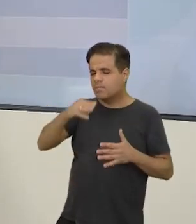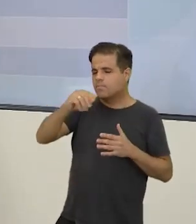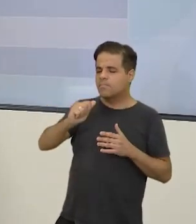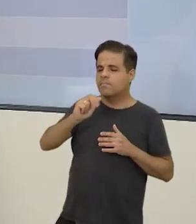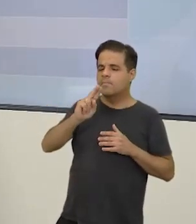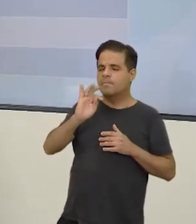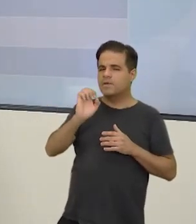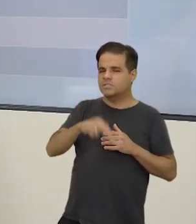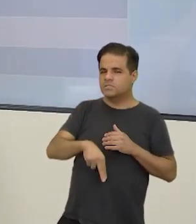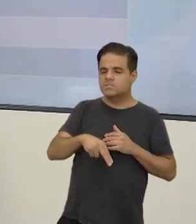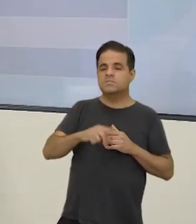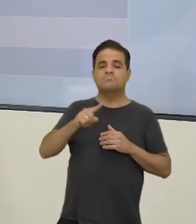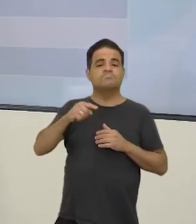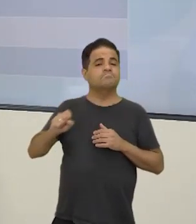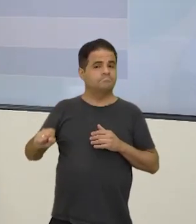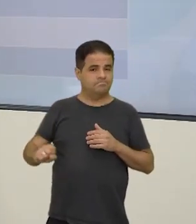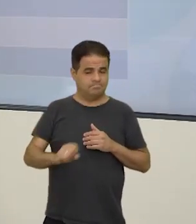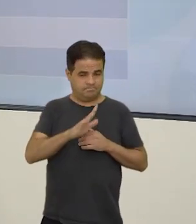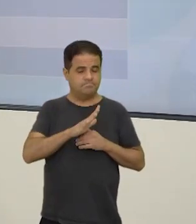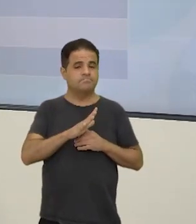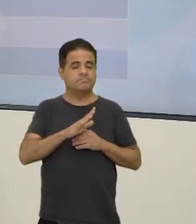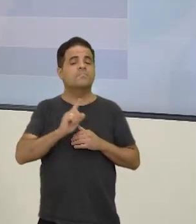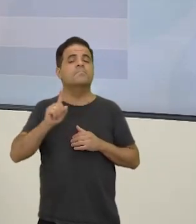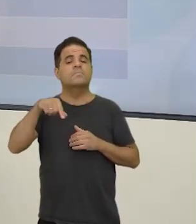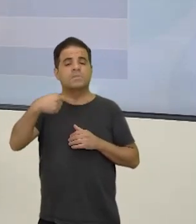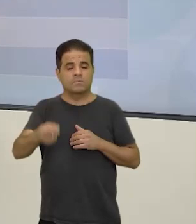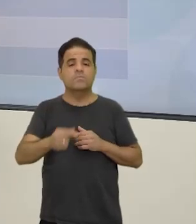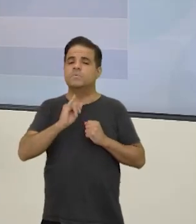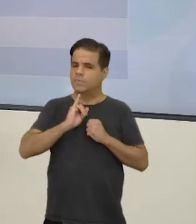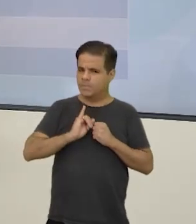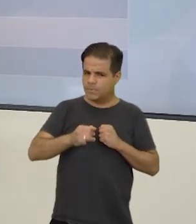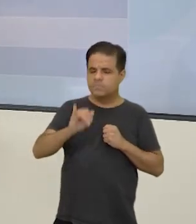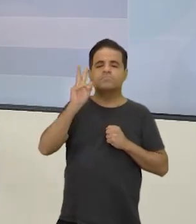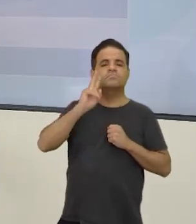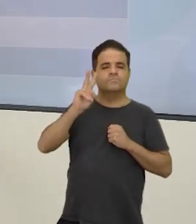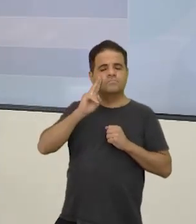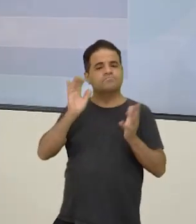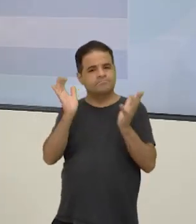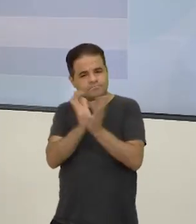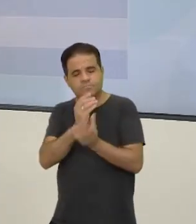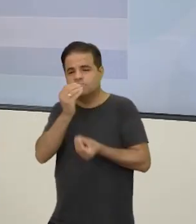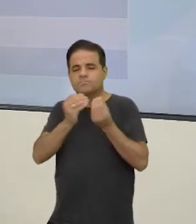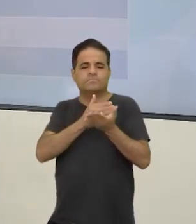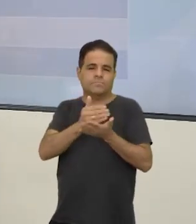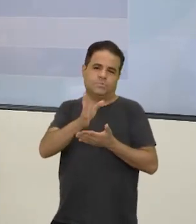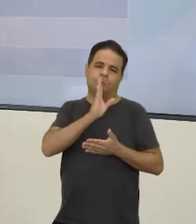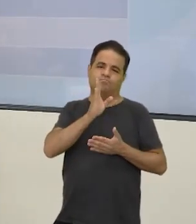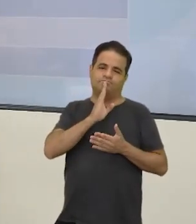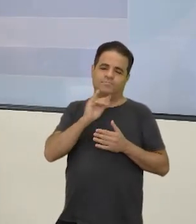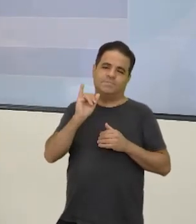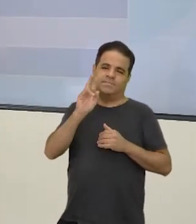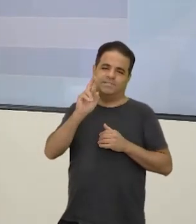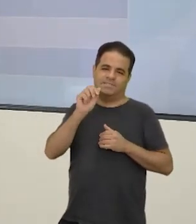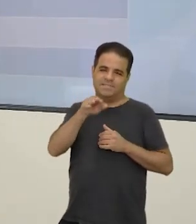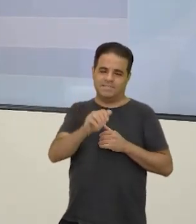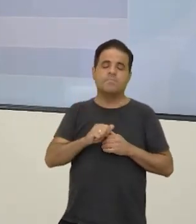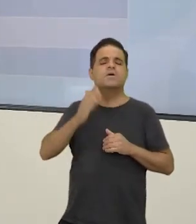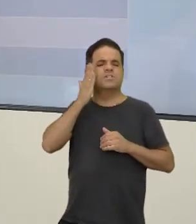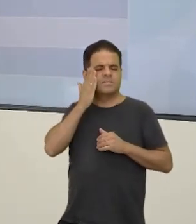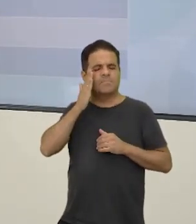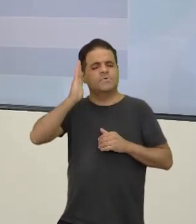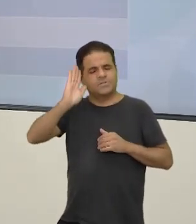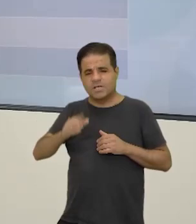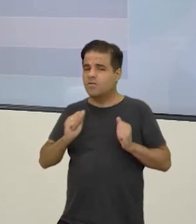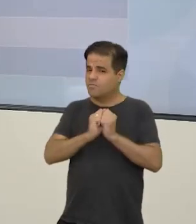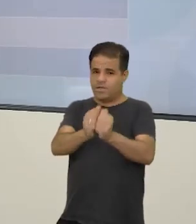Martim, o filho dele, indo embora e depois conta a história de como Martim conheceu Iracema e Martim. A gente já sabe que ela não